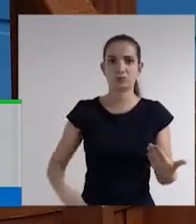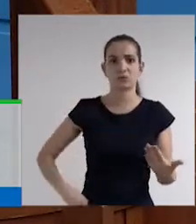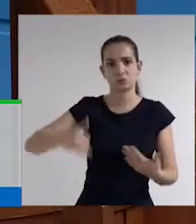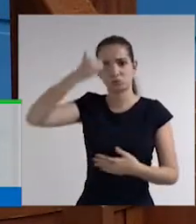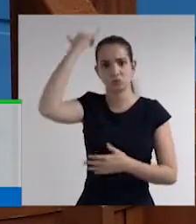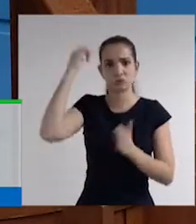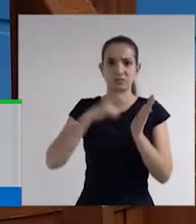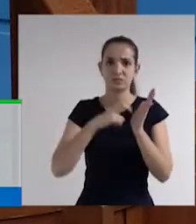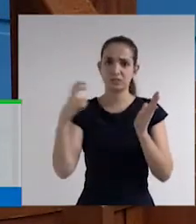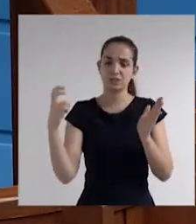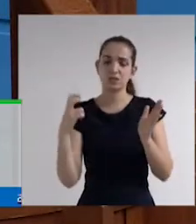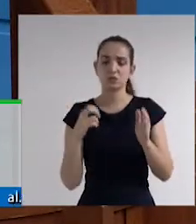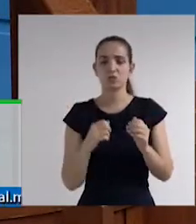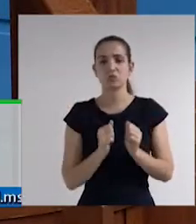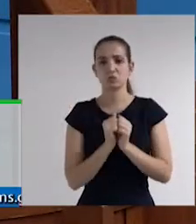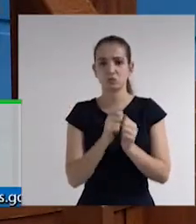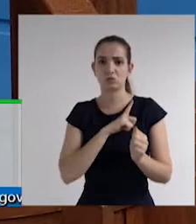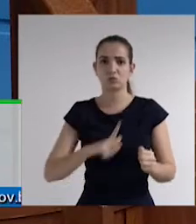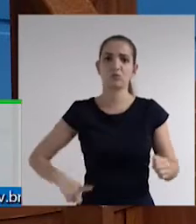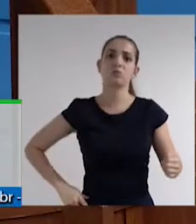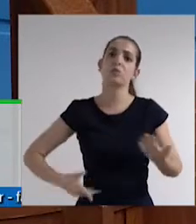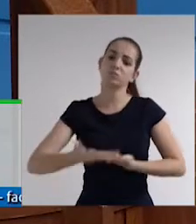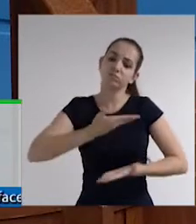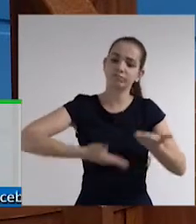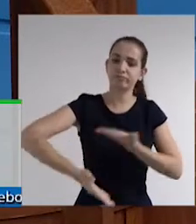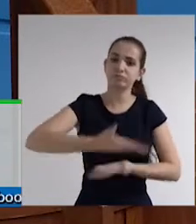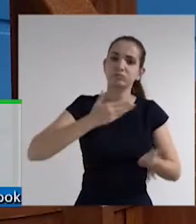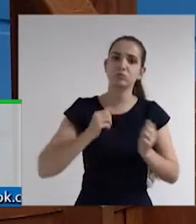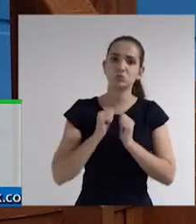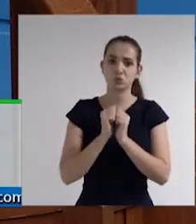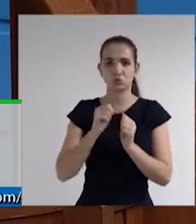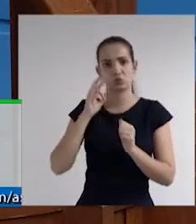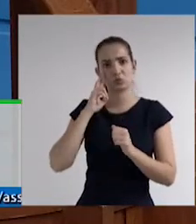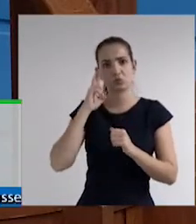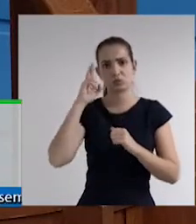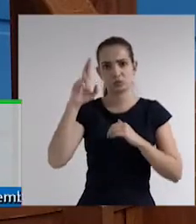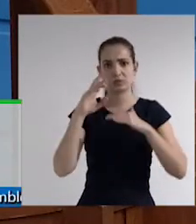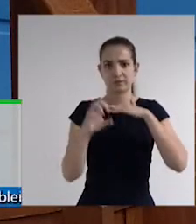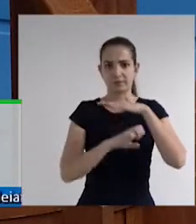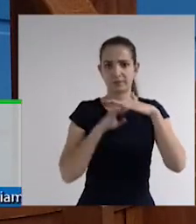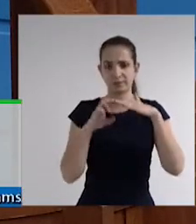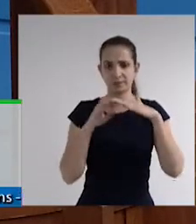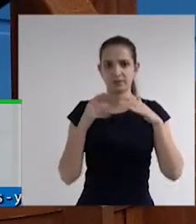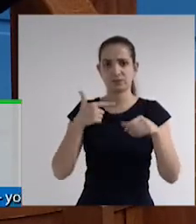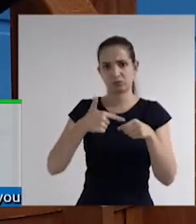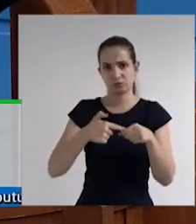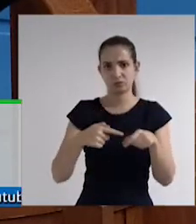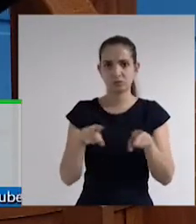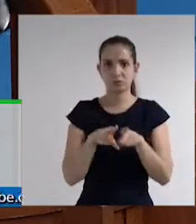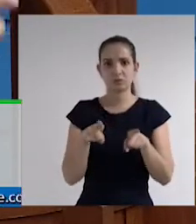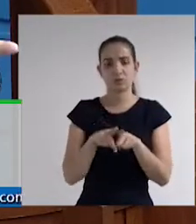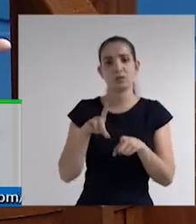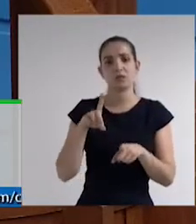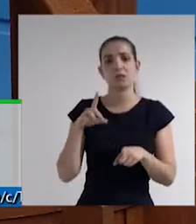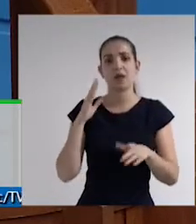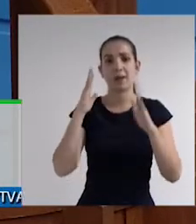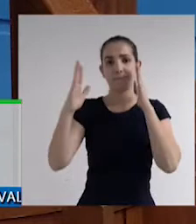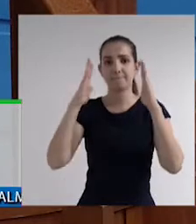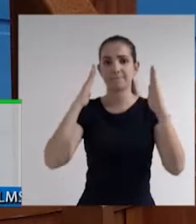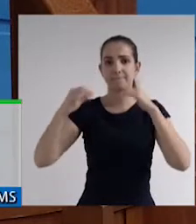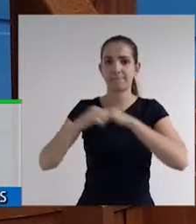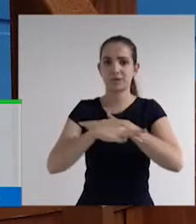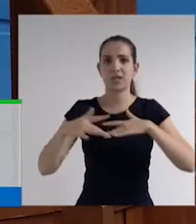de manhã, com o governador, negociando com os postos de combustíveis e com as distribuidoras, para que